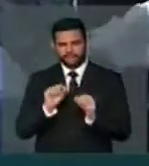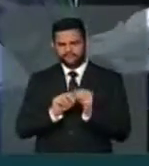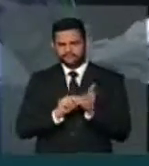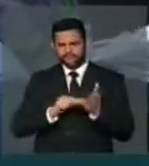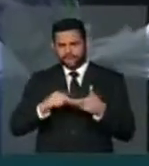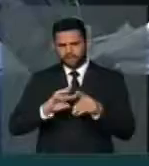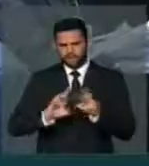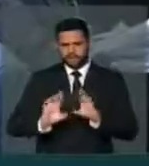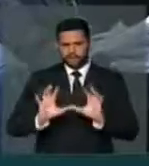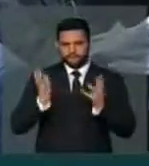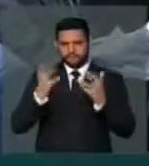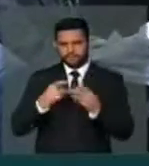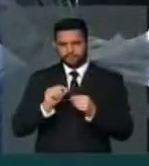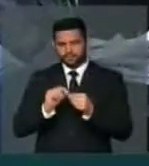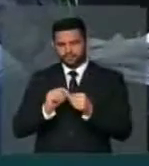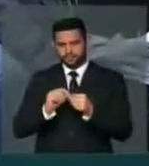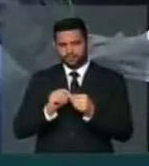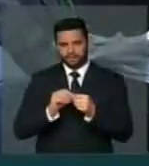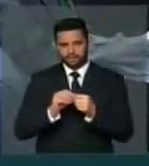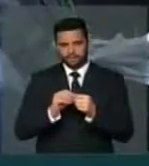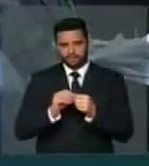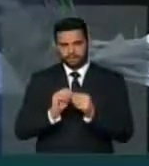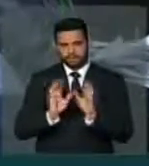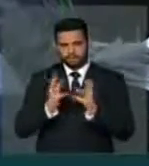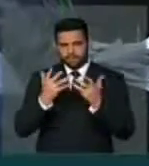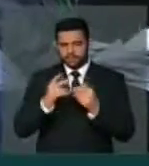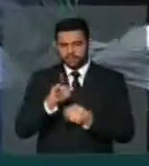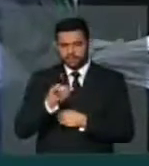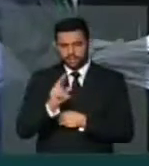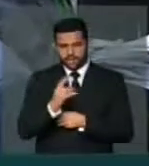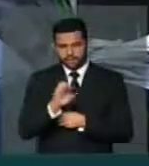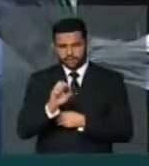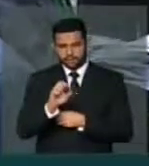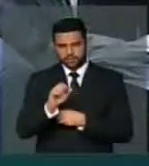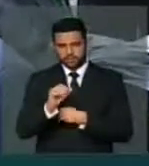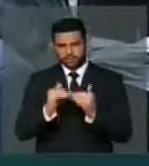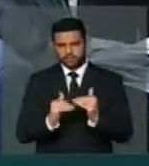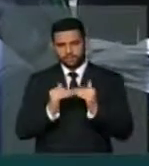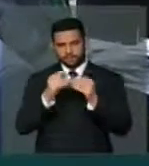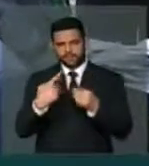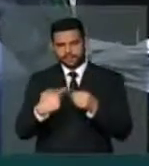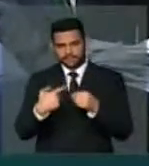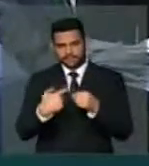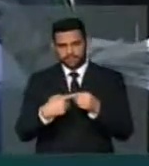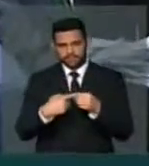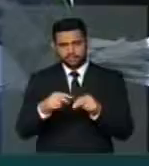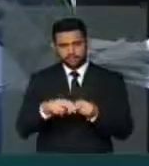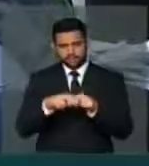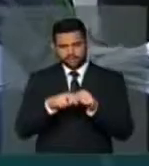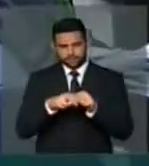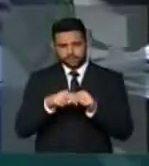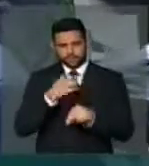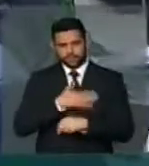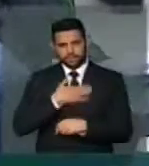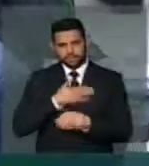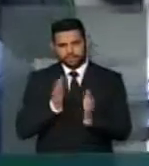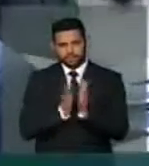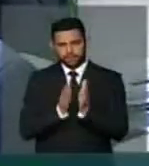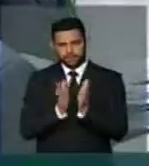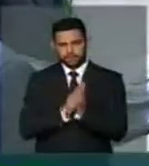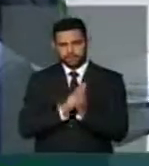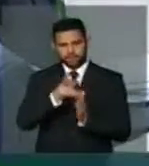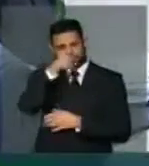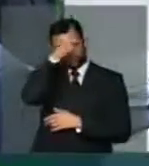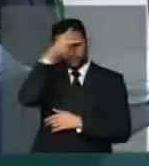eventos comemorativos da emancipação de Ilhéus, elevada à categoria de cidade. Portanto, gostaria de parabenizar